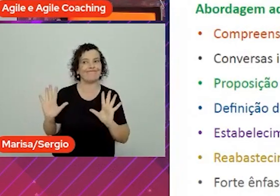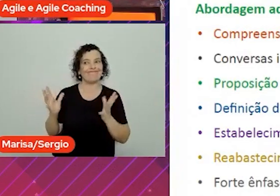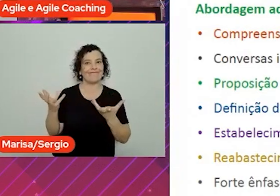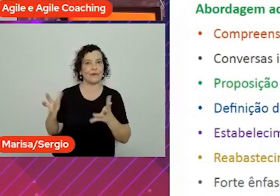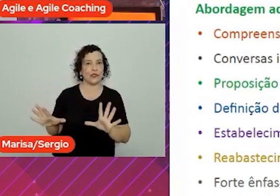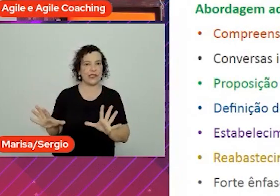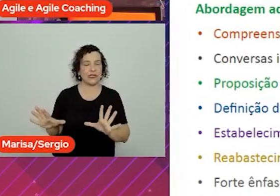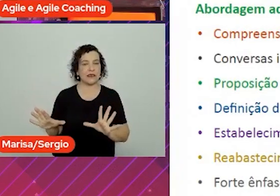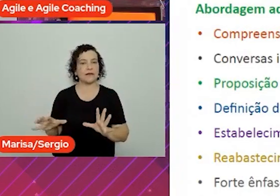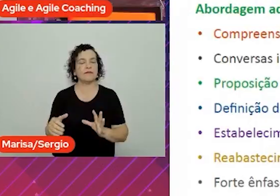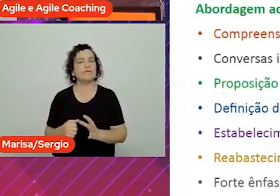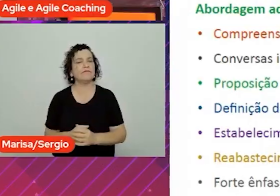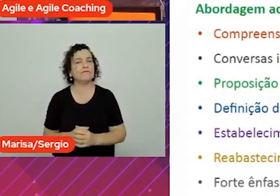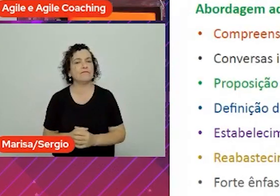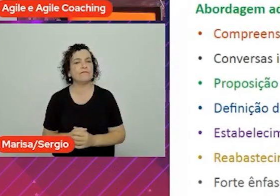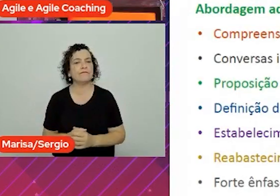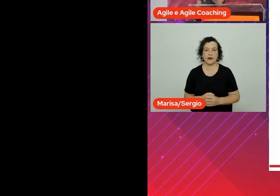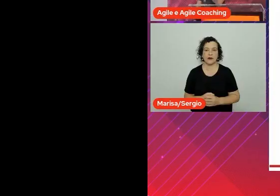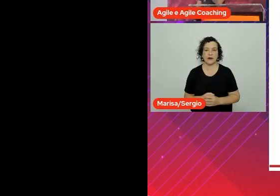E